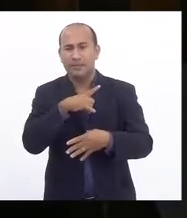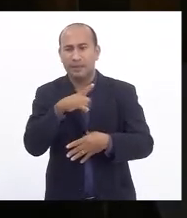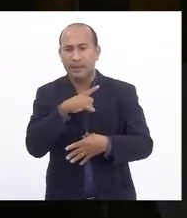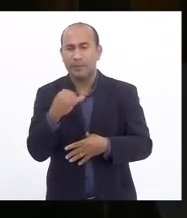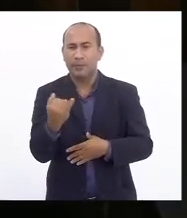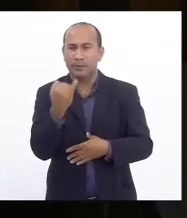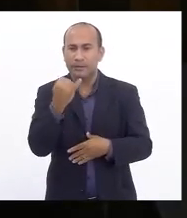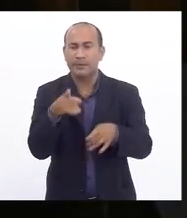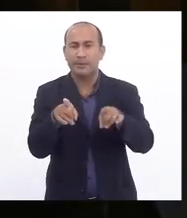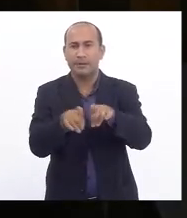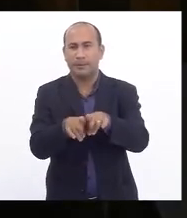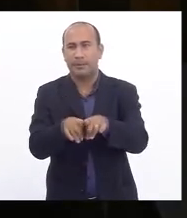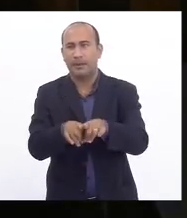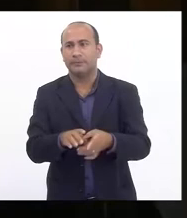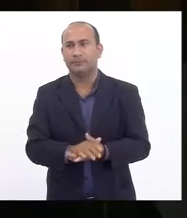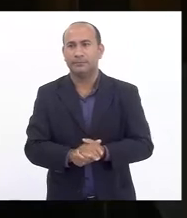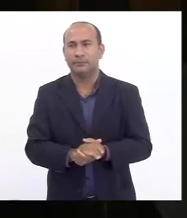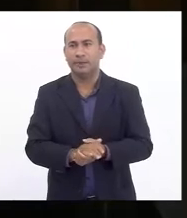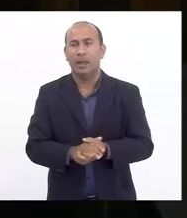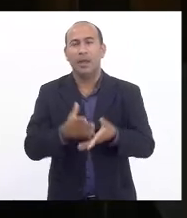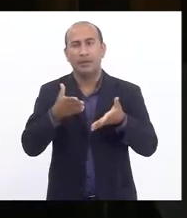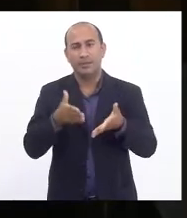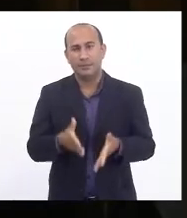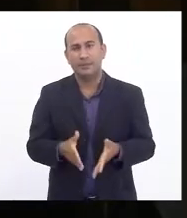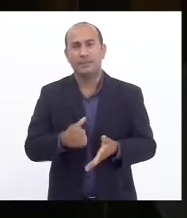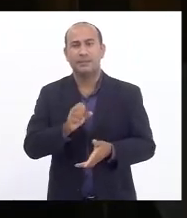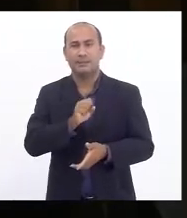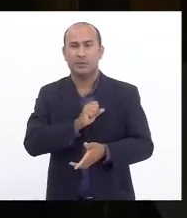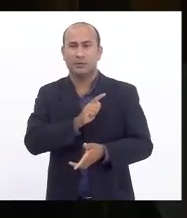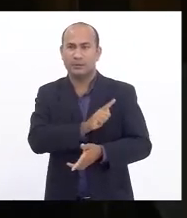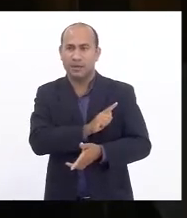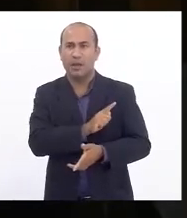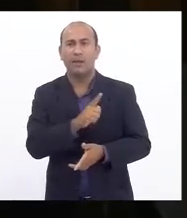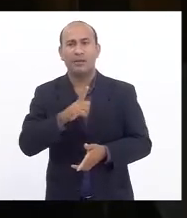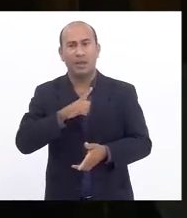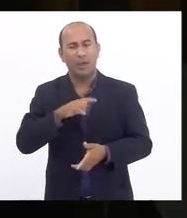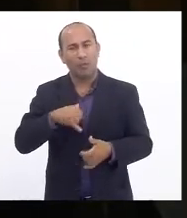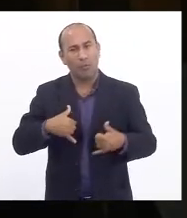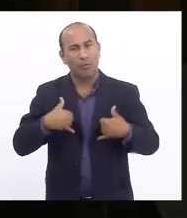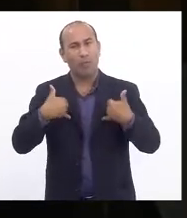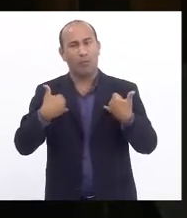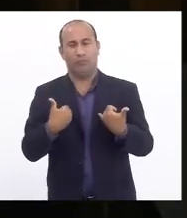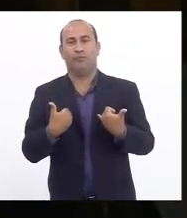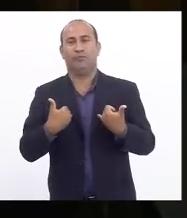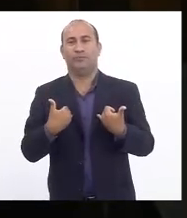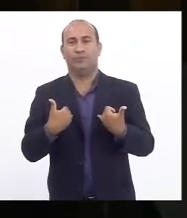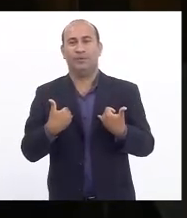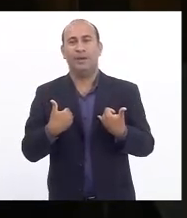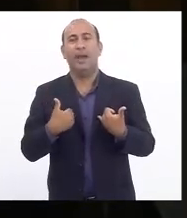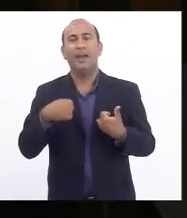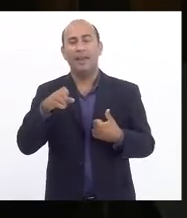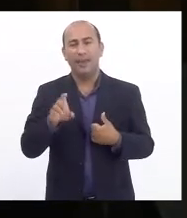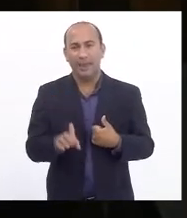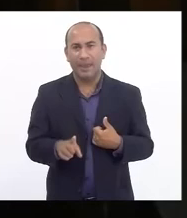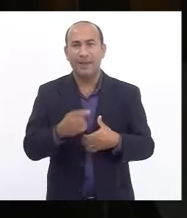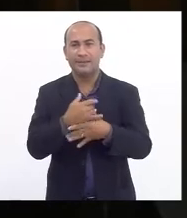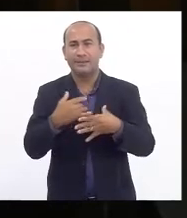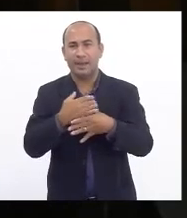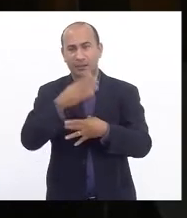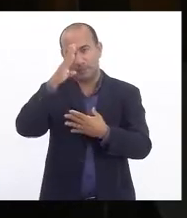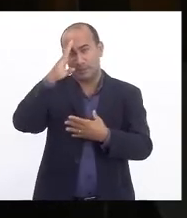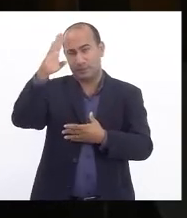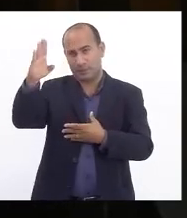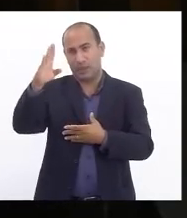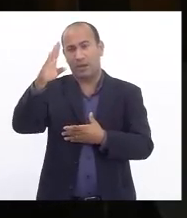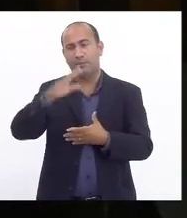É sim Olá eu sou mais cedo e criada em São Gonçalo Tenho muito orgulho de ser Gonçalense e vai ser uma sociedade prioritária na